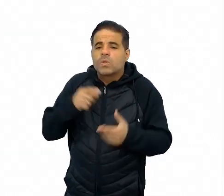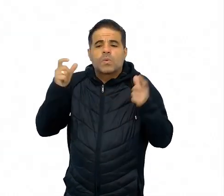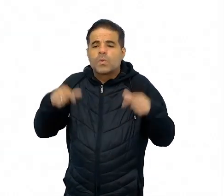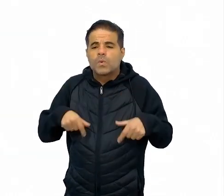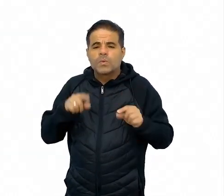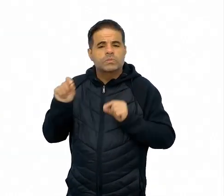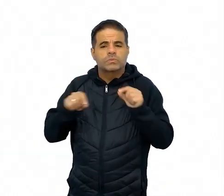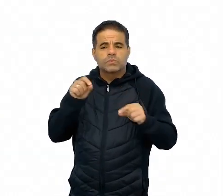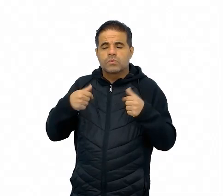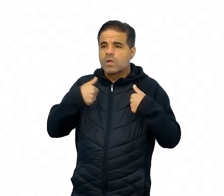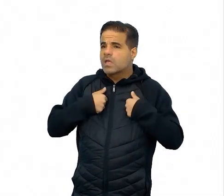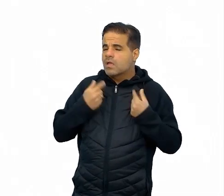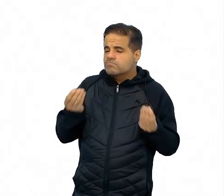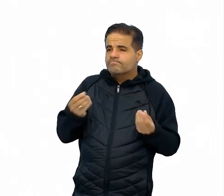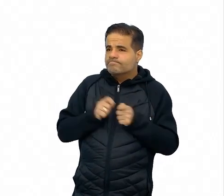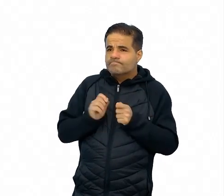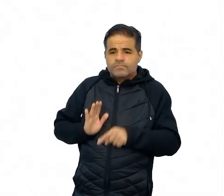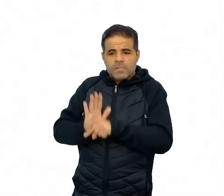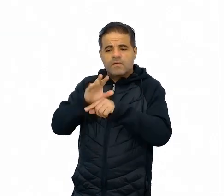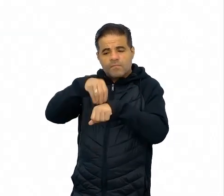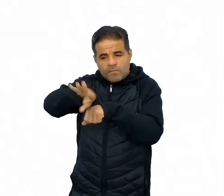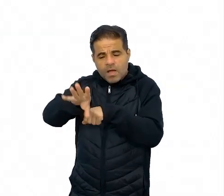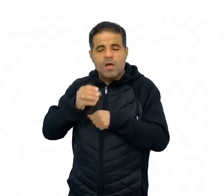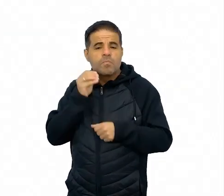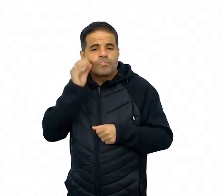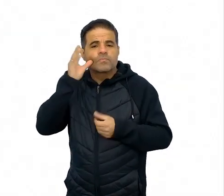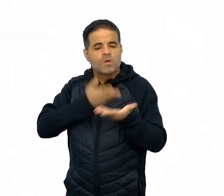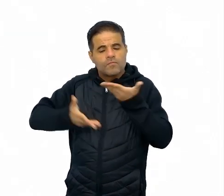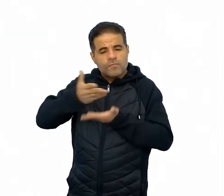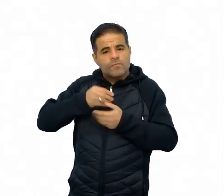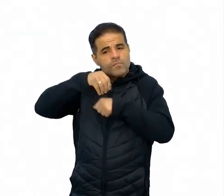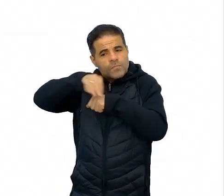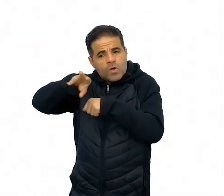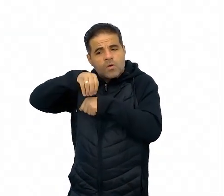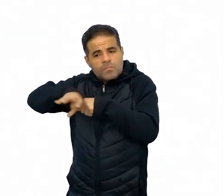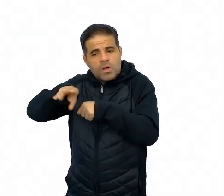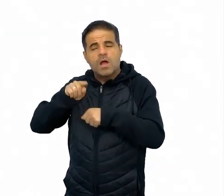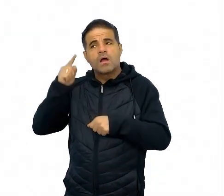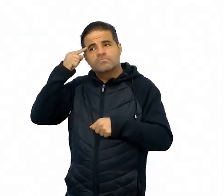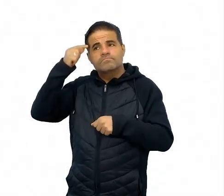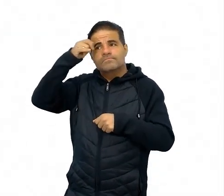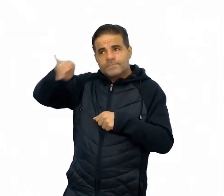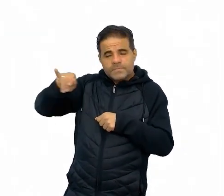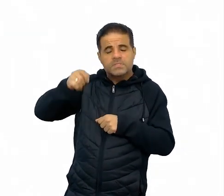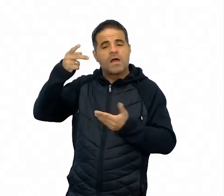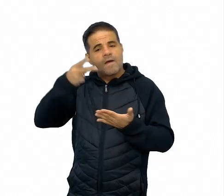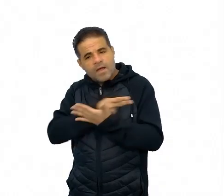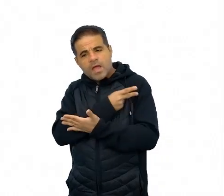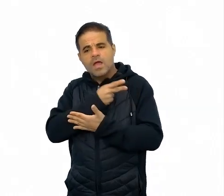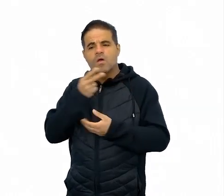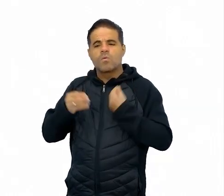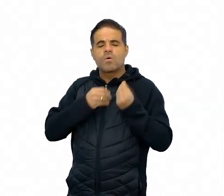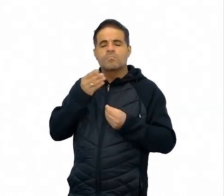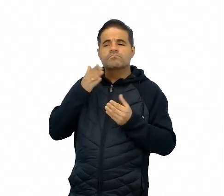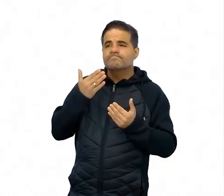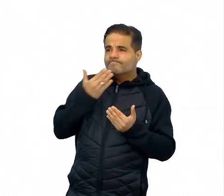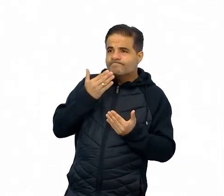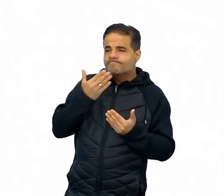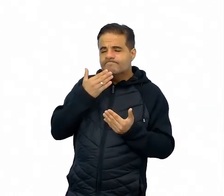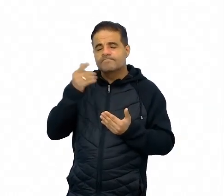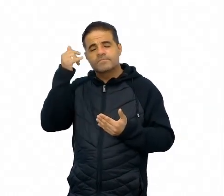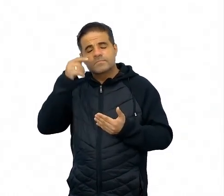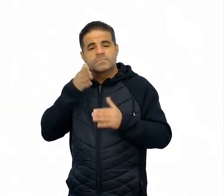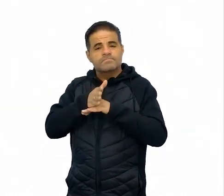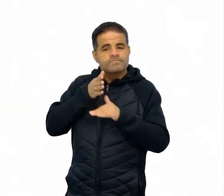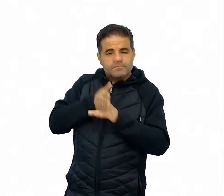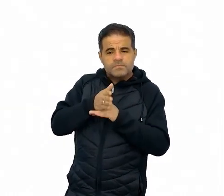né? Como eu vou levar esse conteúdo, né, para que eles não errem mais? Quais são as intervenções que eu tenho que fazer?